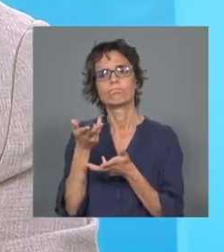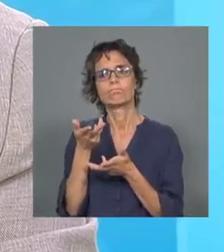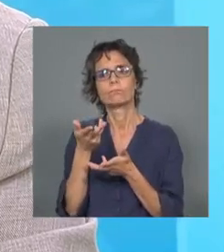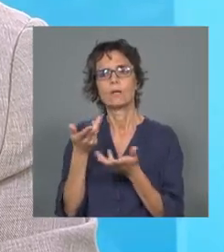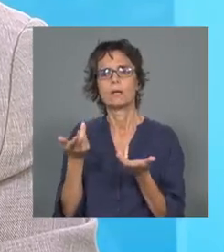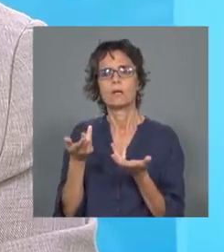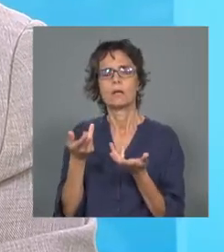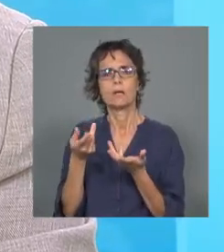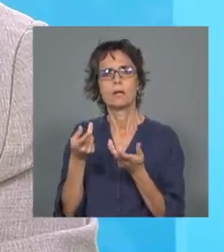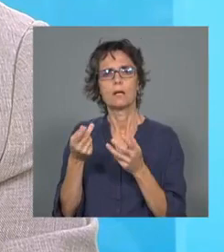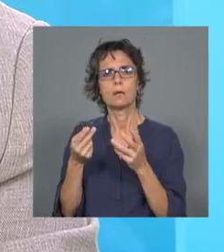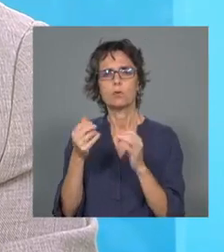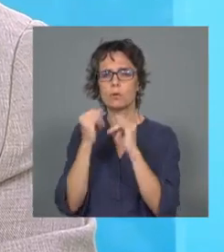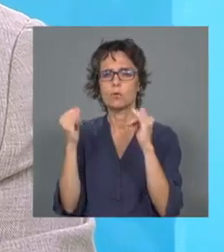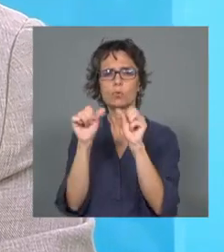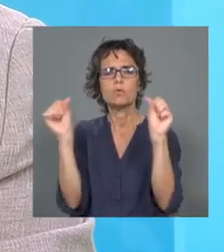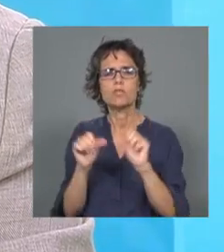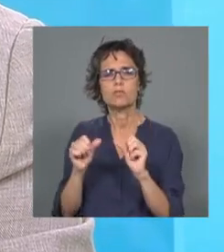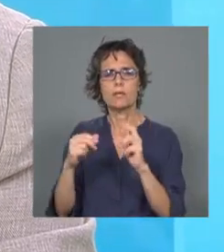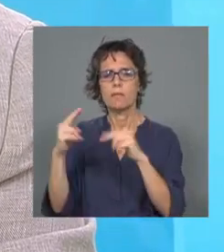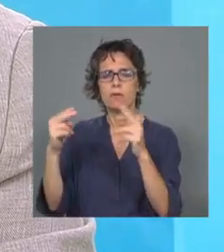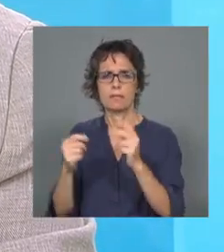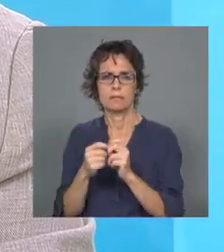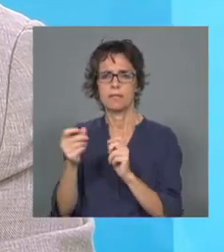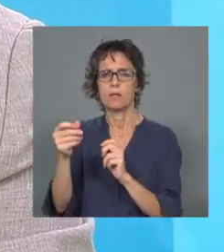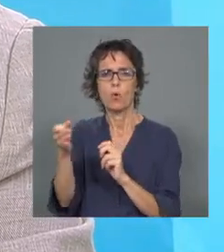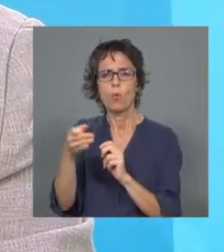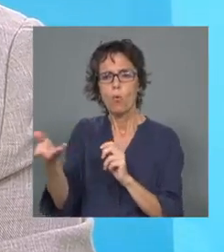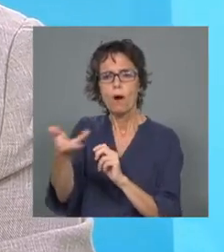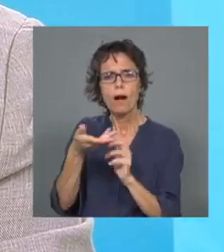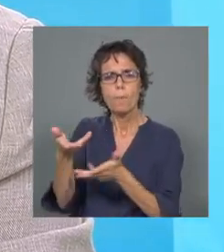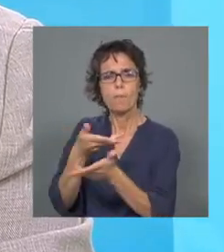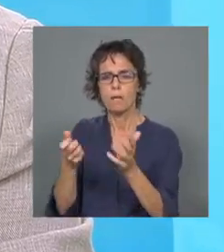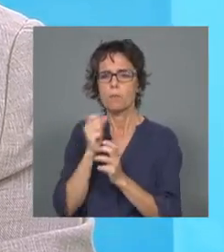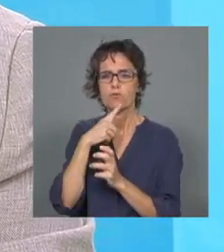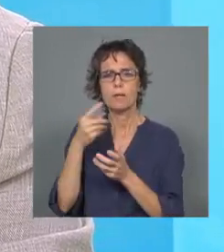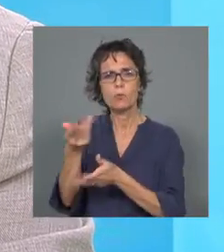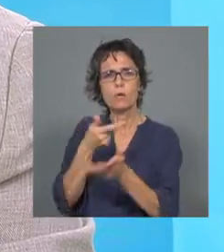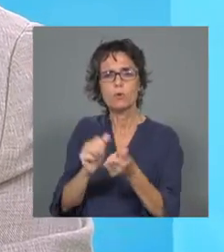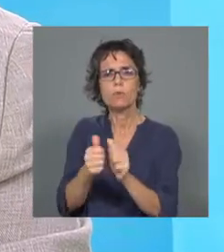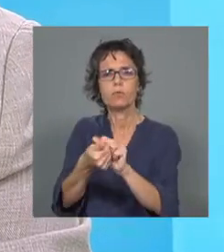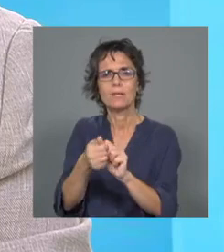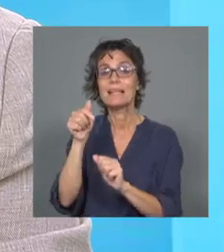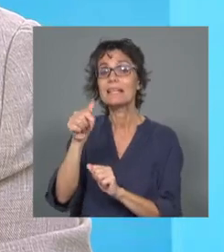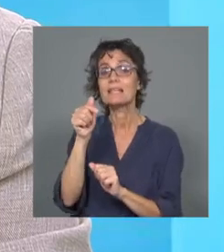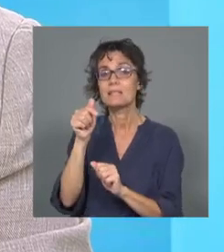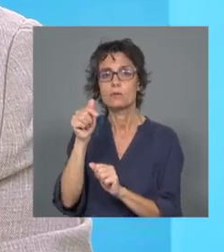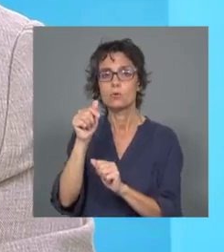sobre o sistema financeiro, sobre o capitalismo, sobre a necessidade de alternativas económicas, não é algo